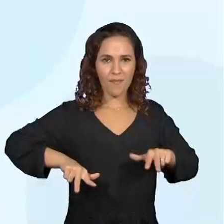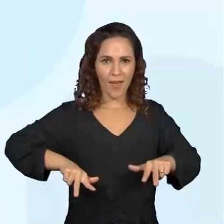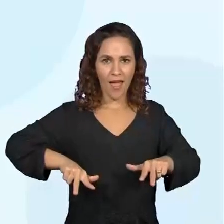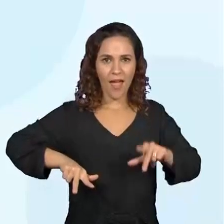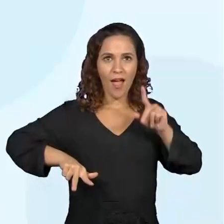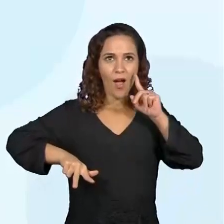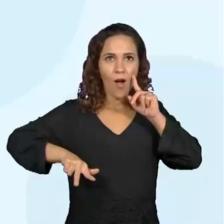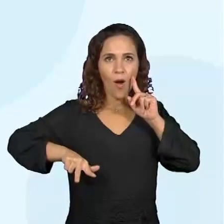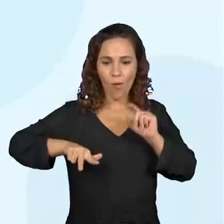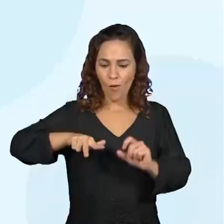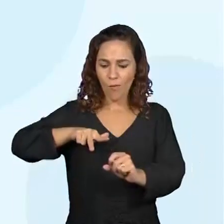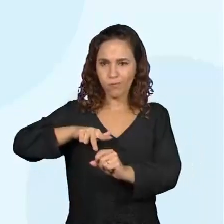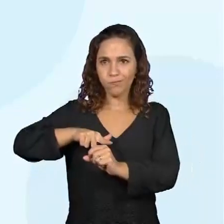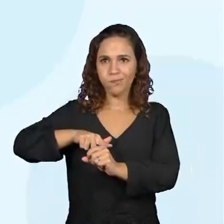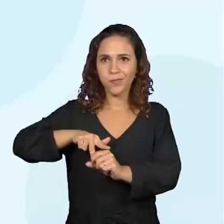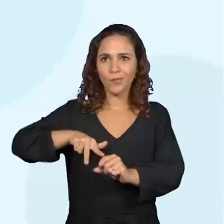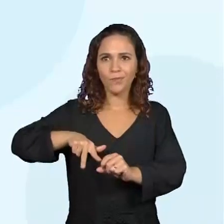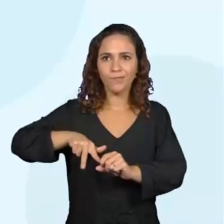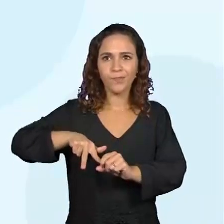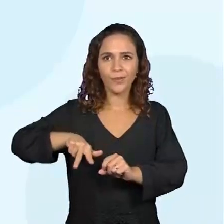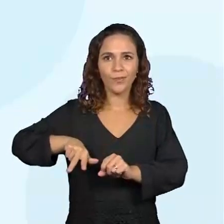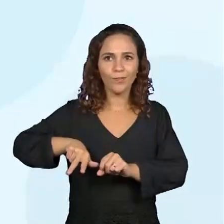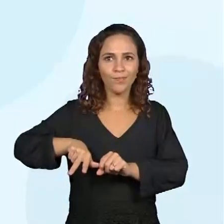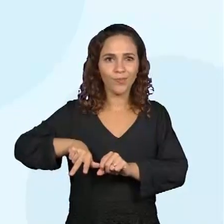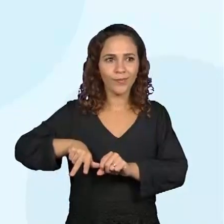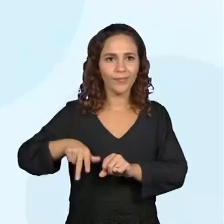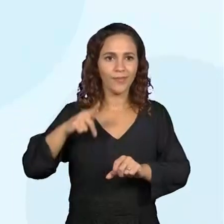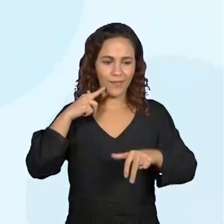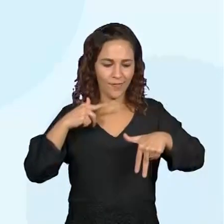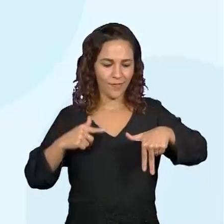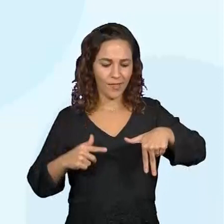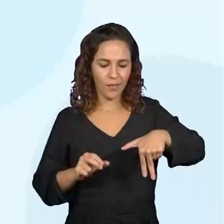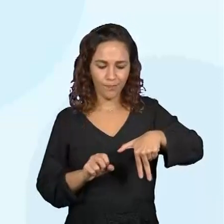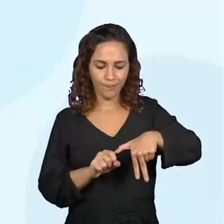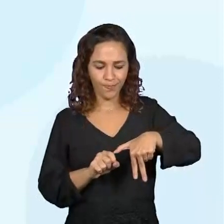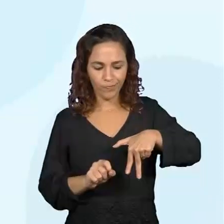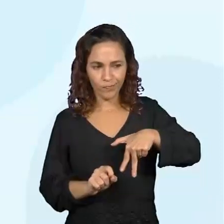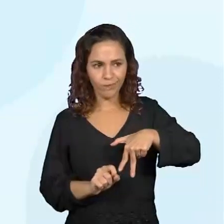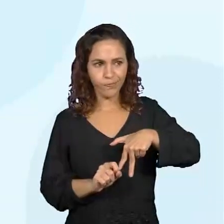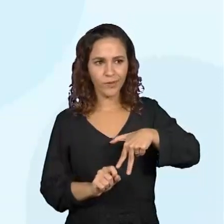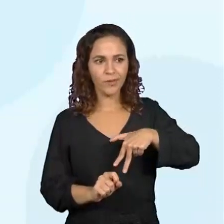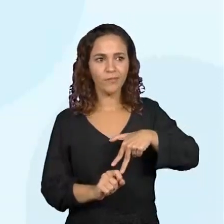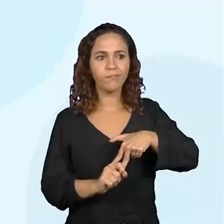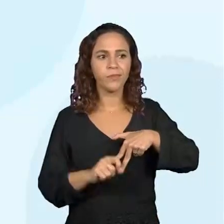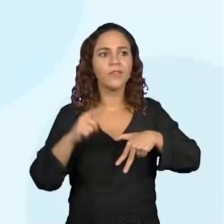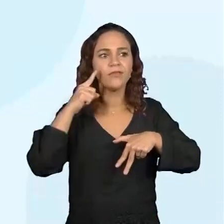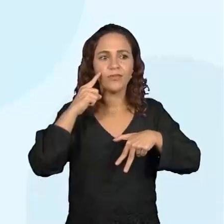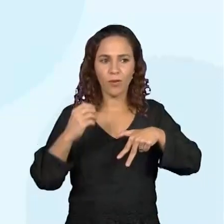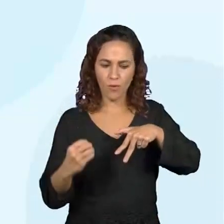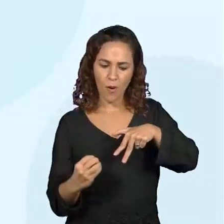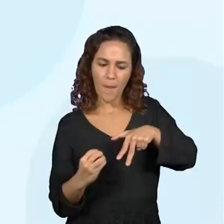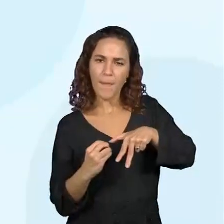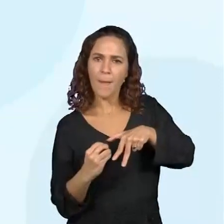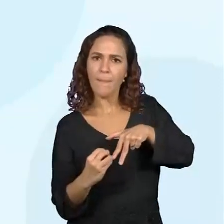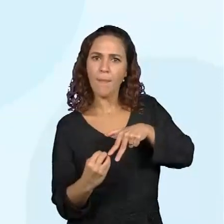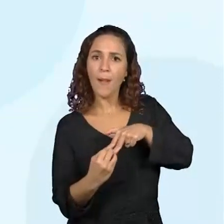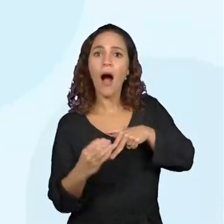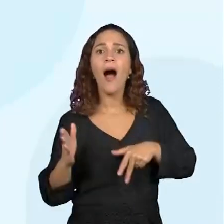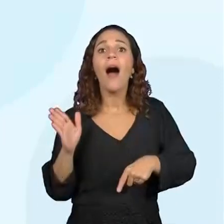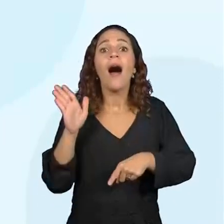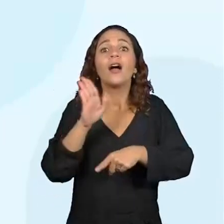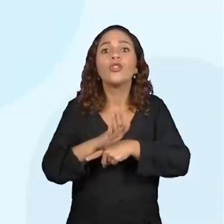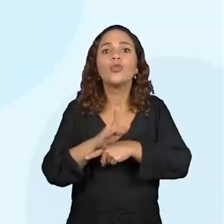Que? A perereca tem discos viscosos nas pontas dos dedos, que a ajudam a subir em